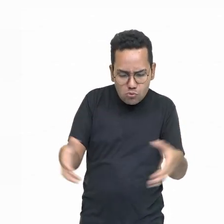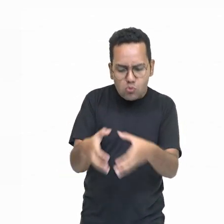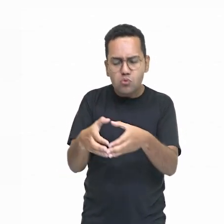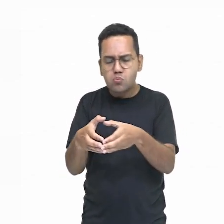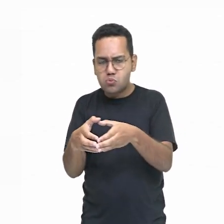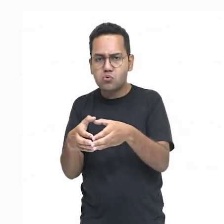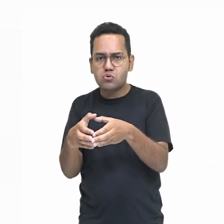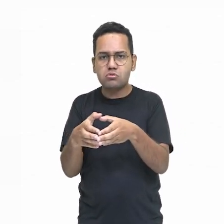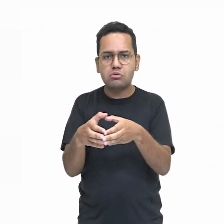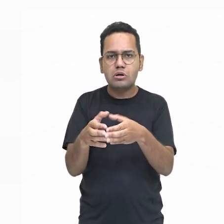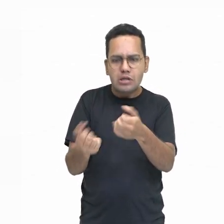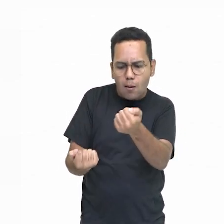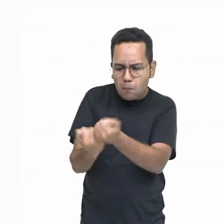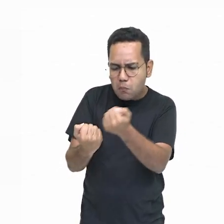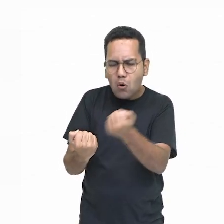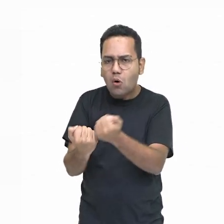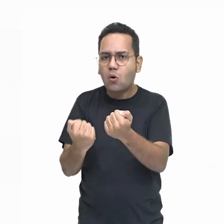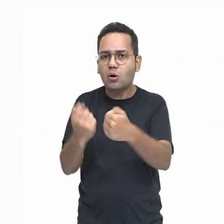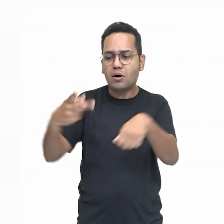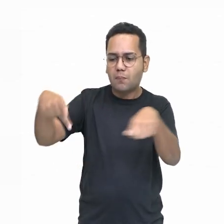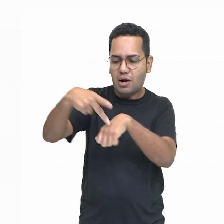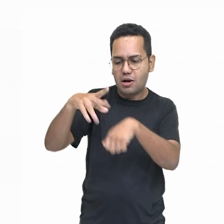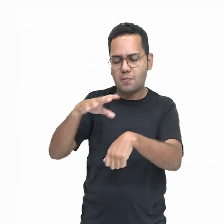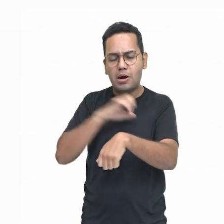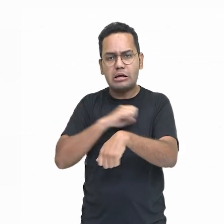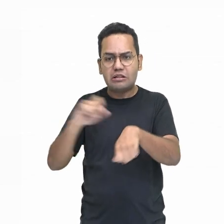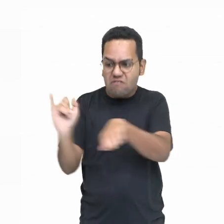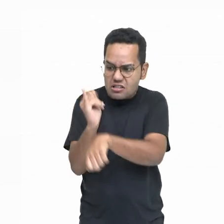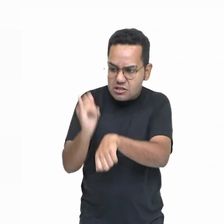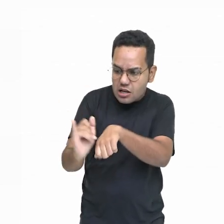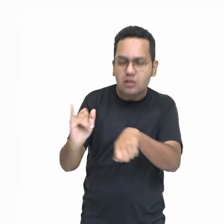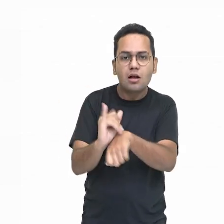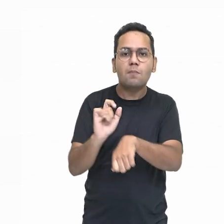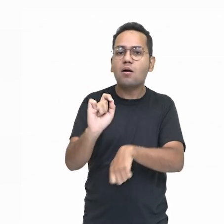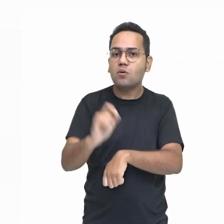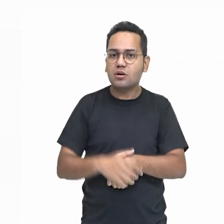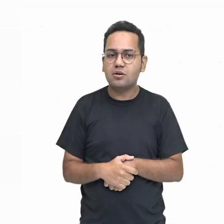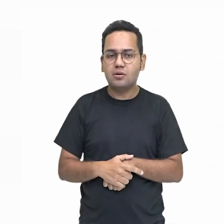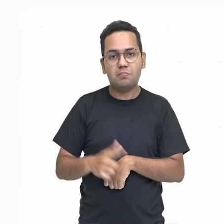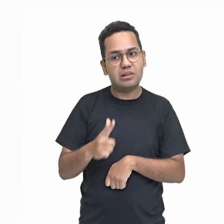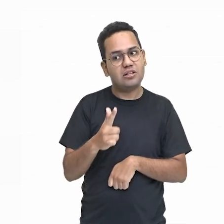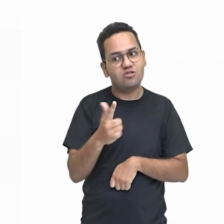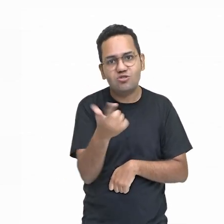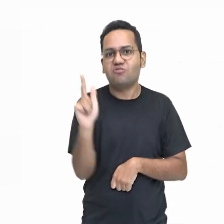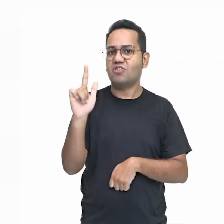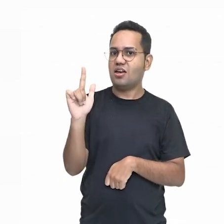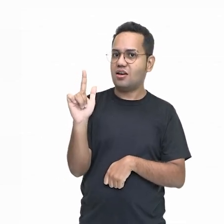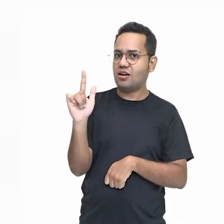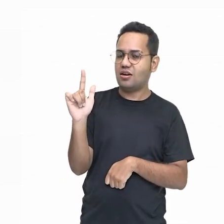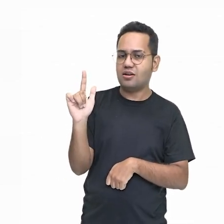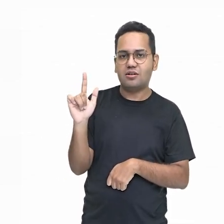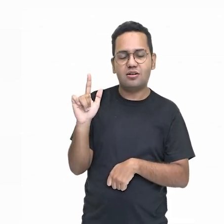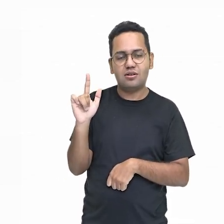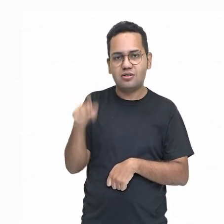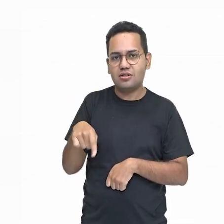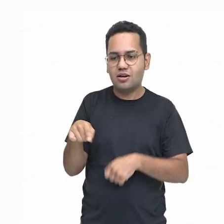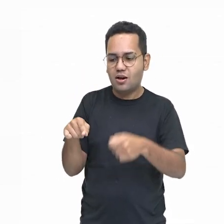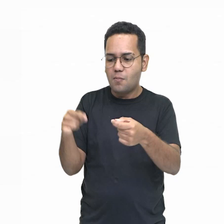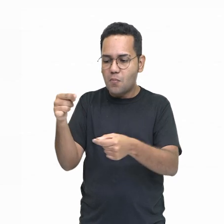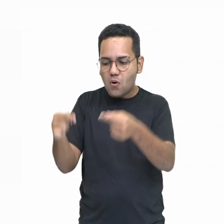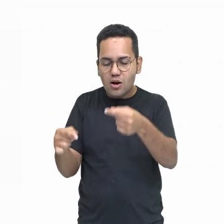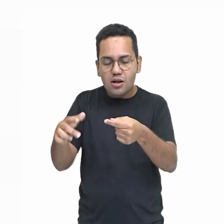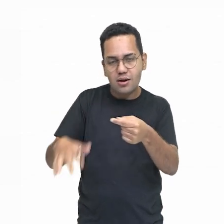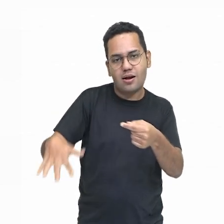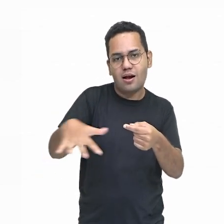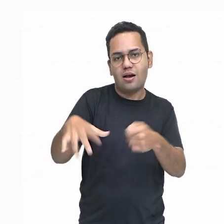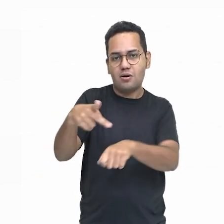e começam a tomar medidas que vão aí dar outro rumo à política, à economia daquele